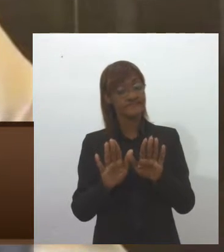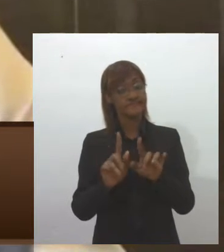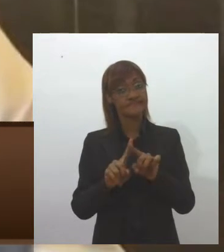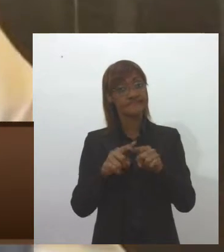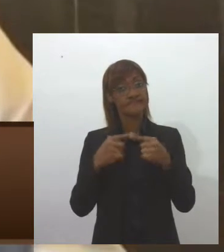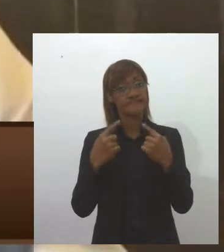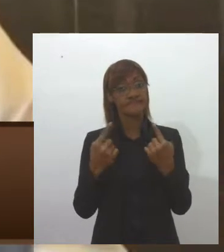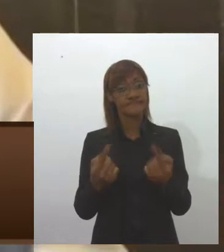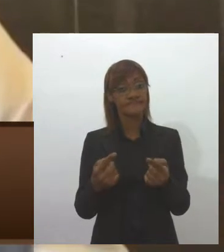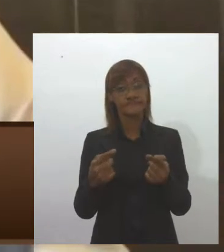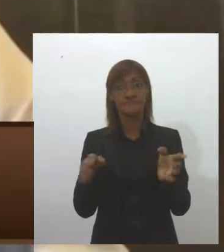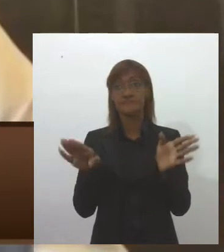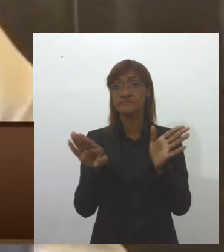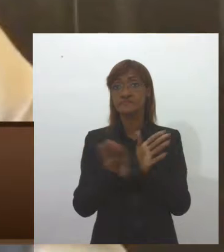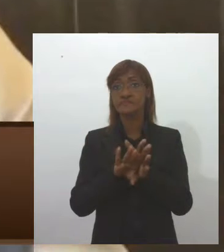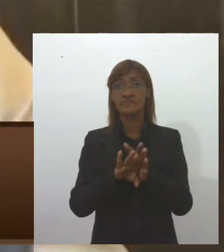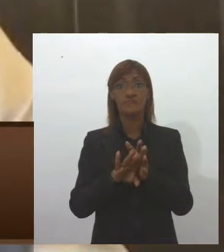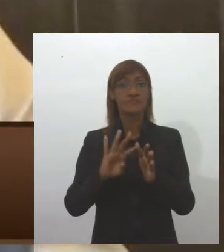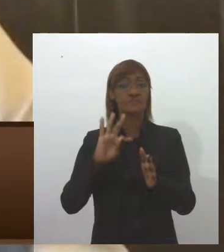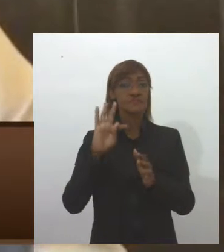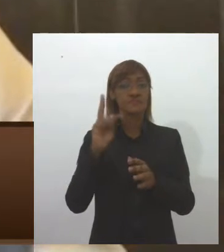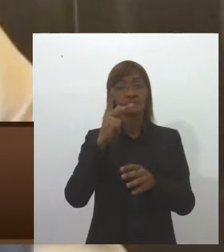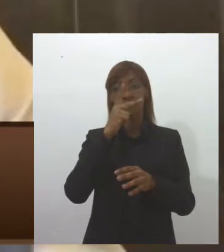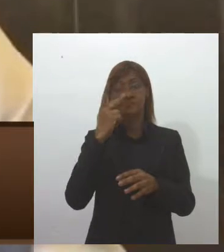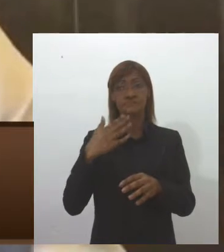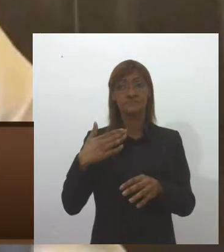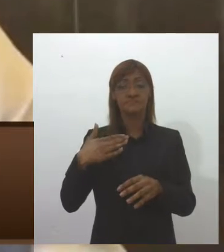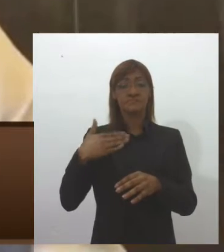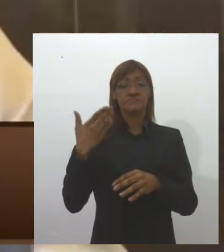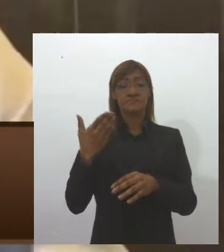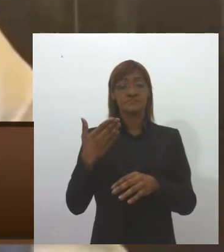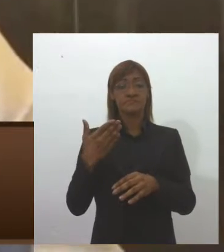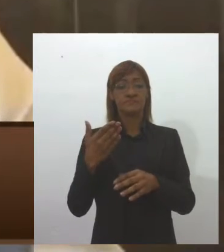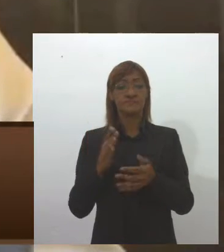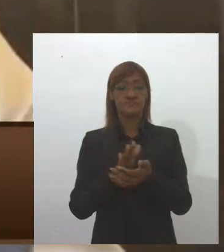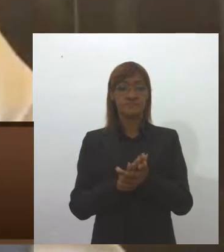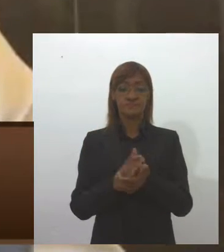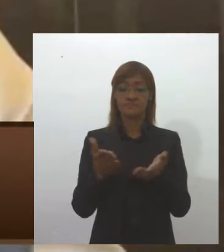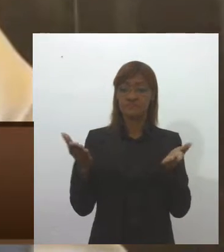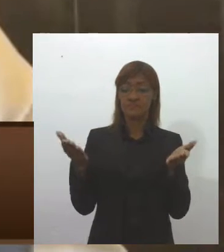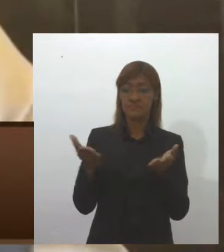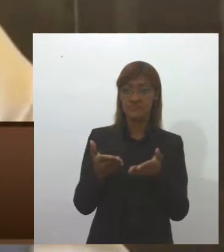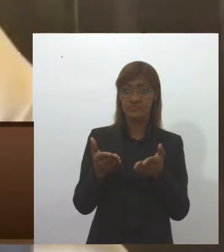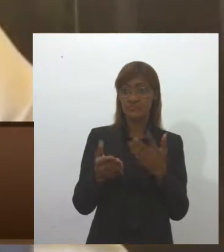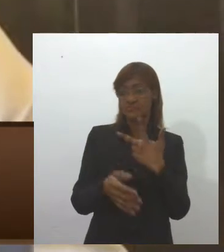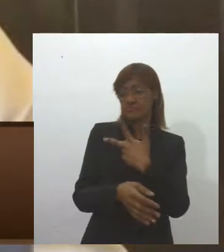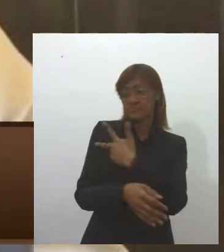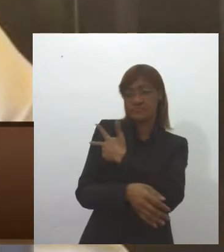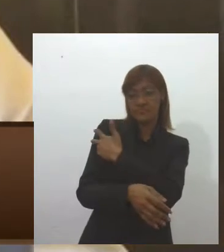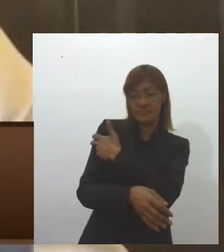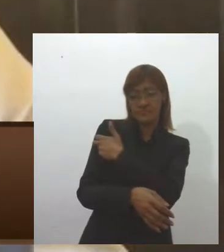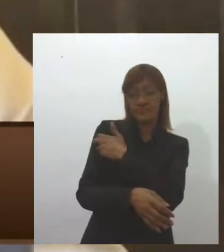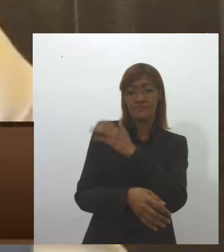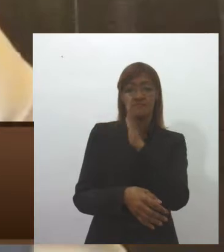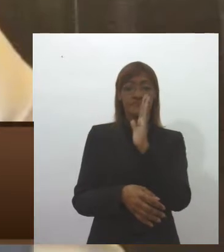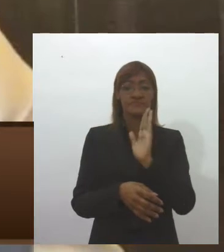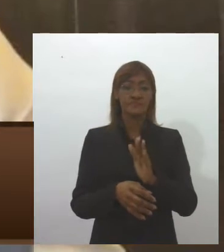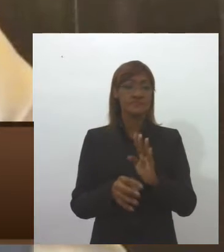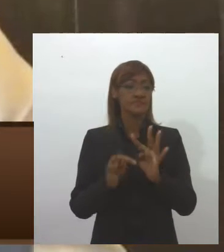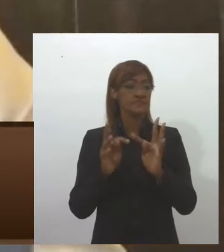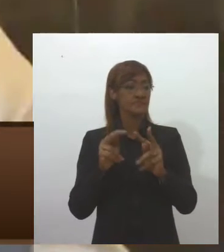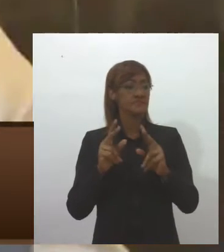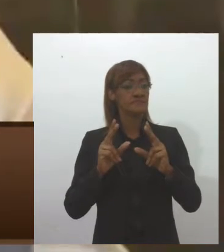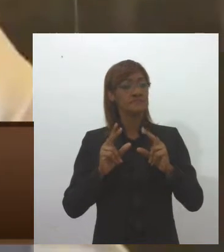pegou todos de surpresa e, aos poucos, lentamente, com o avanço da vacinação, e com